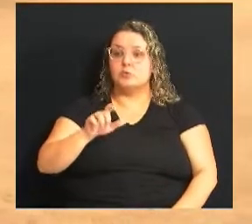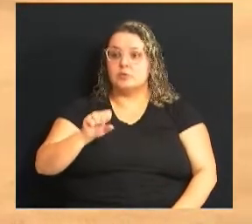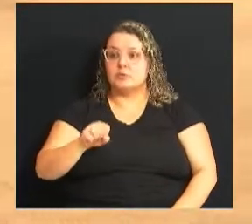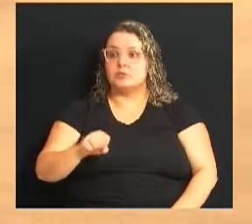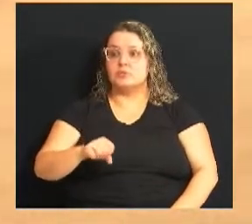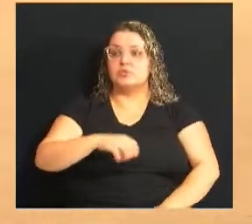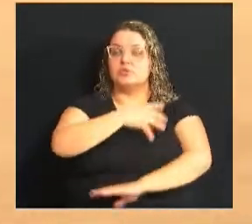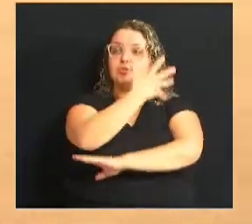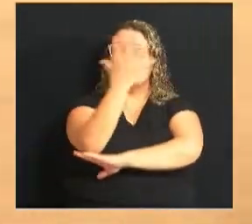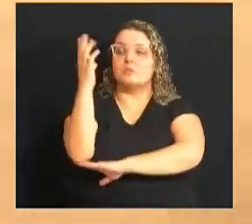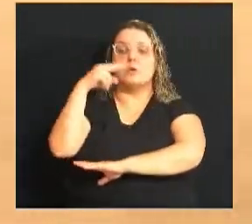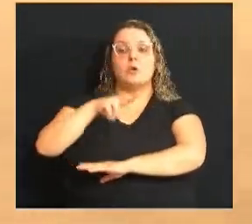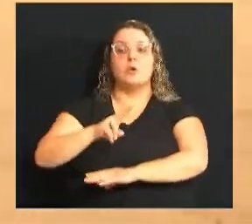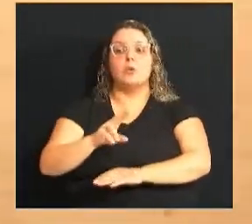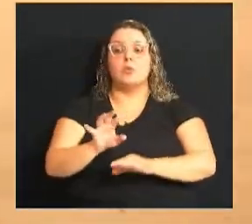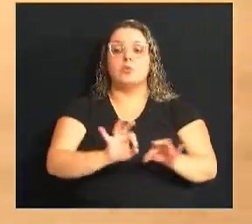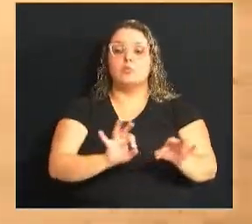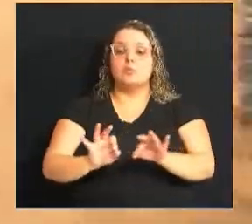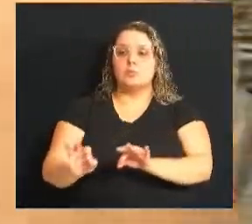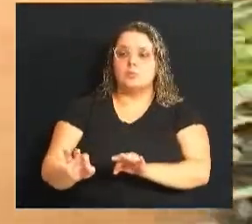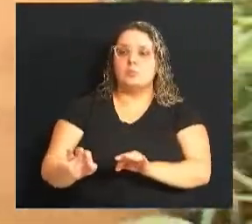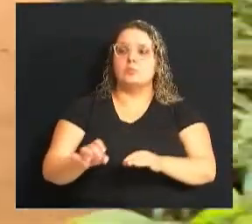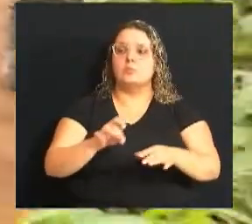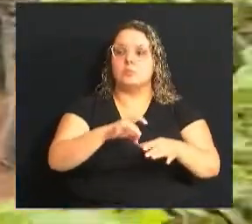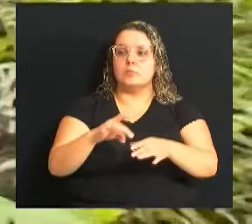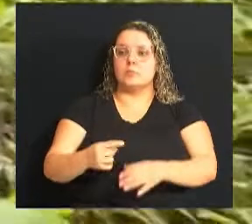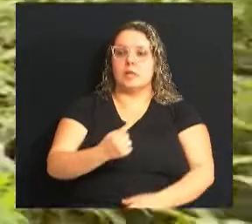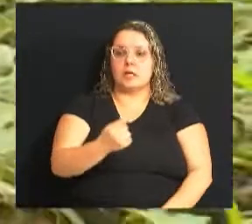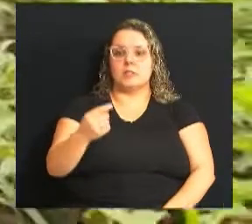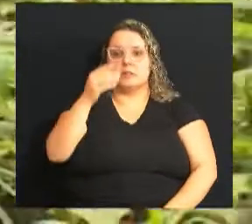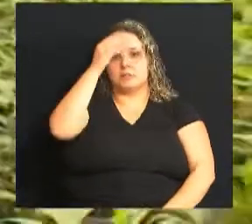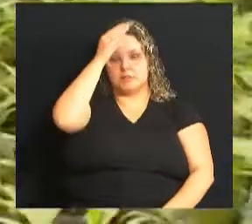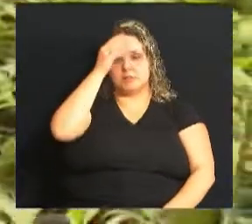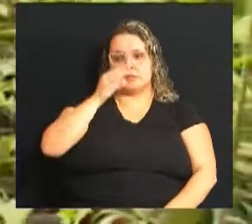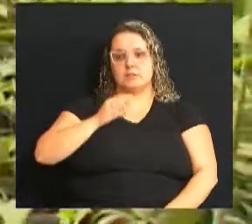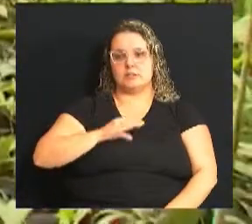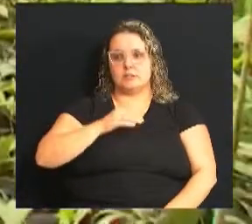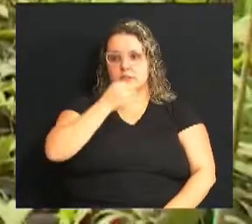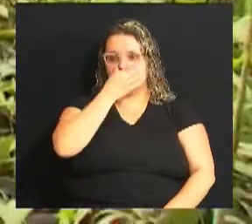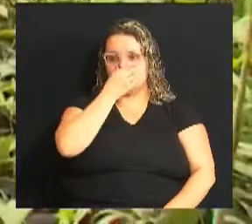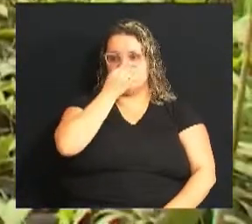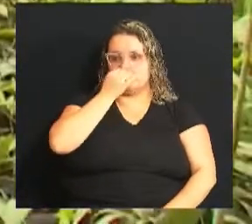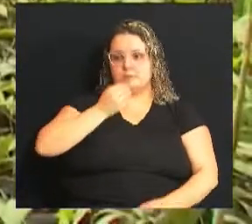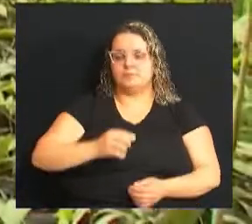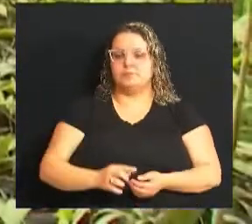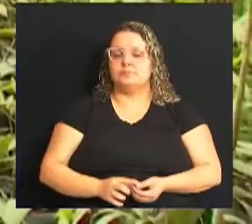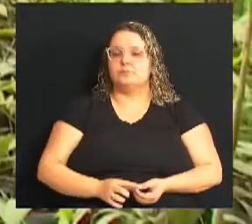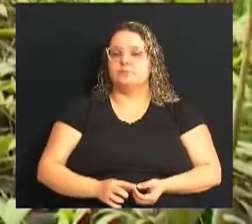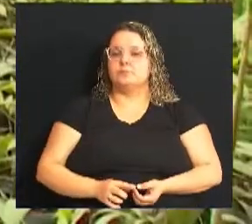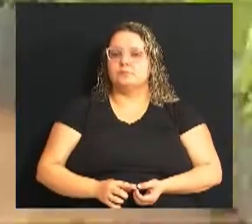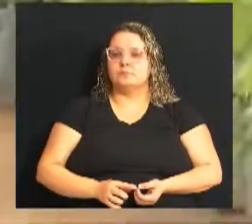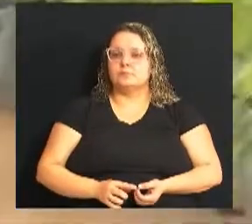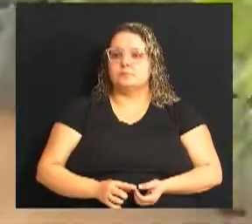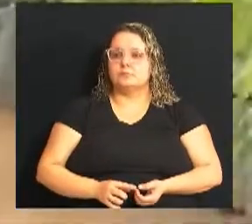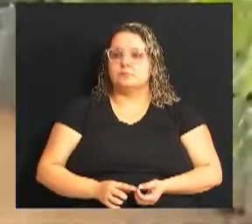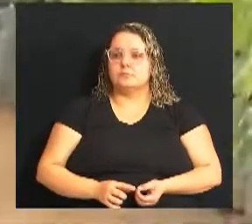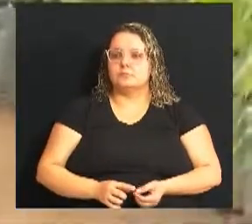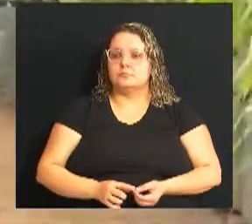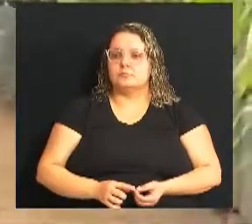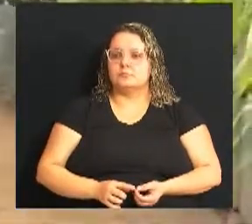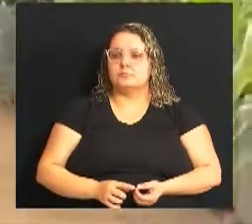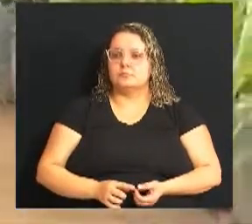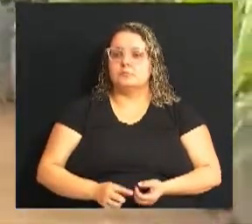plantas ornamentais para cada cidadão. Então ele deve procurar o Departamento de Parques